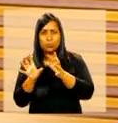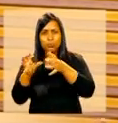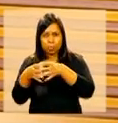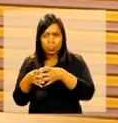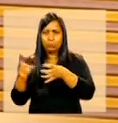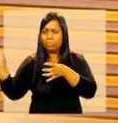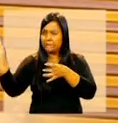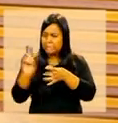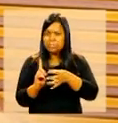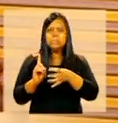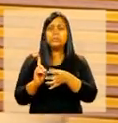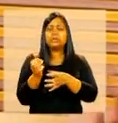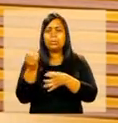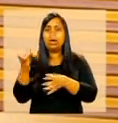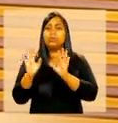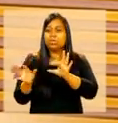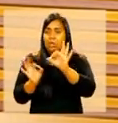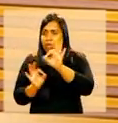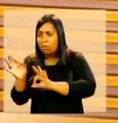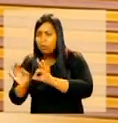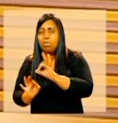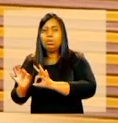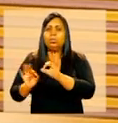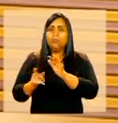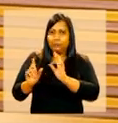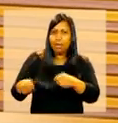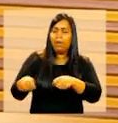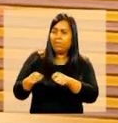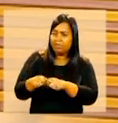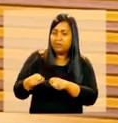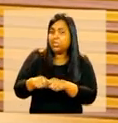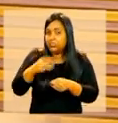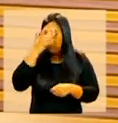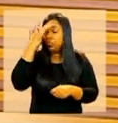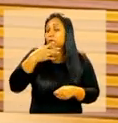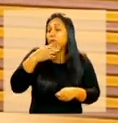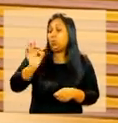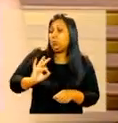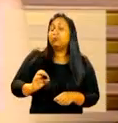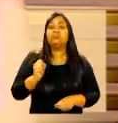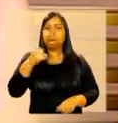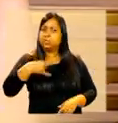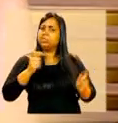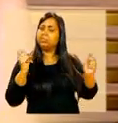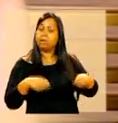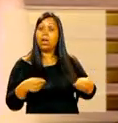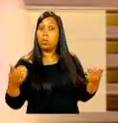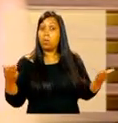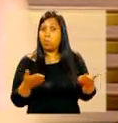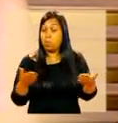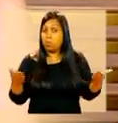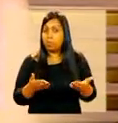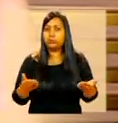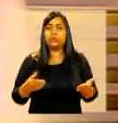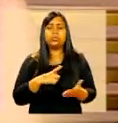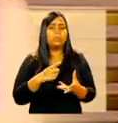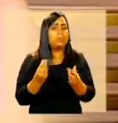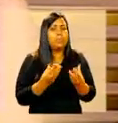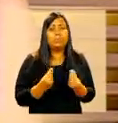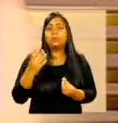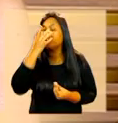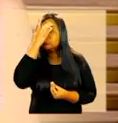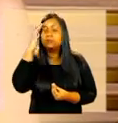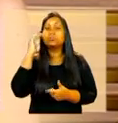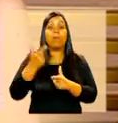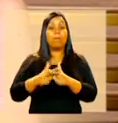de viagem já ali pré-moldados? Dá para fazer isso? Pessoas que eu nem conheço, por exemplo? Sim. Hoje, na verdade, tem muita gente que